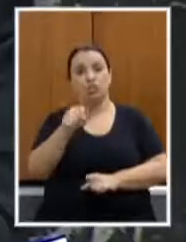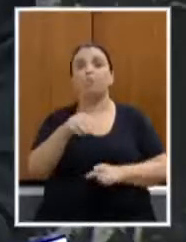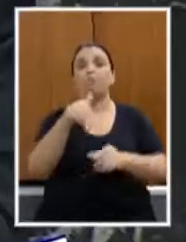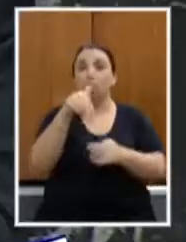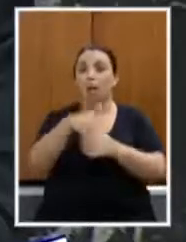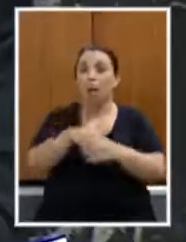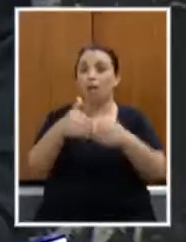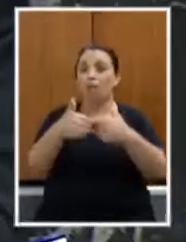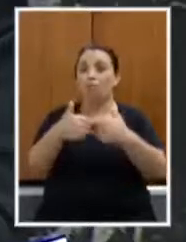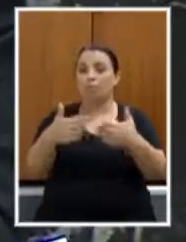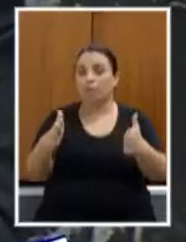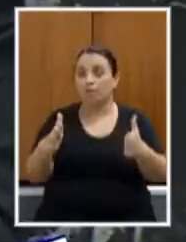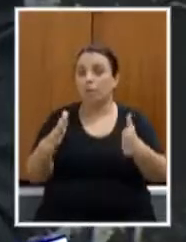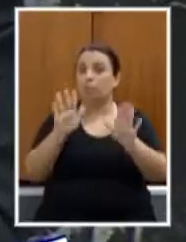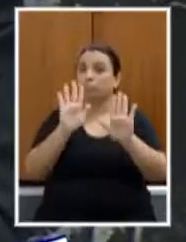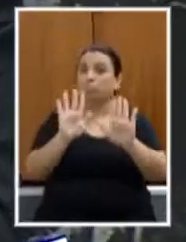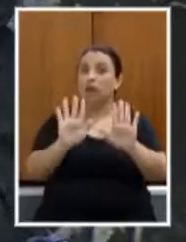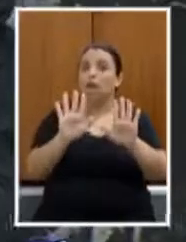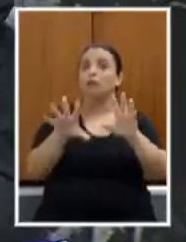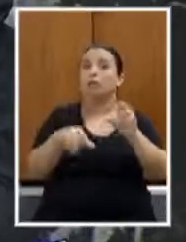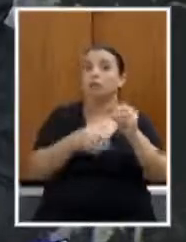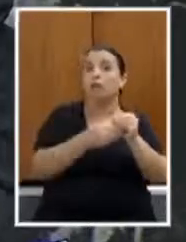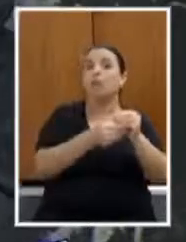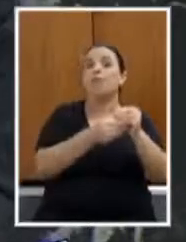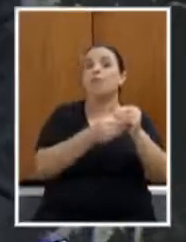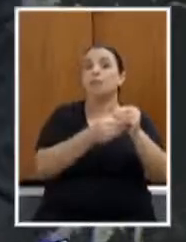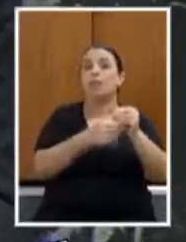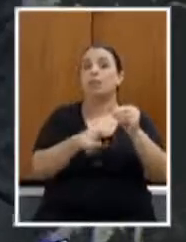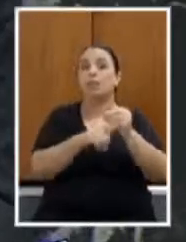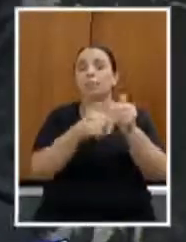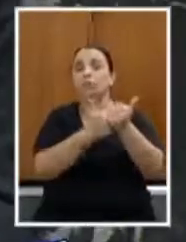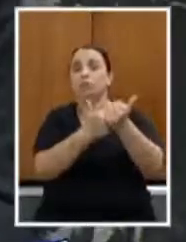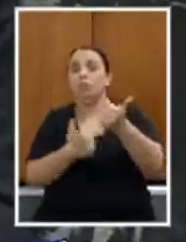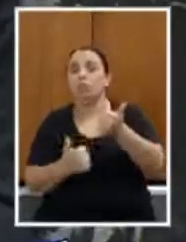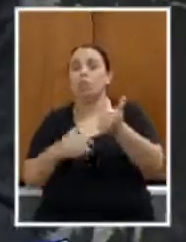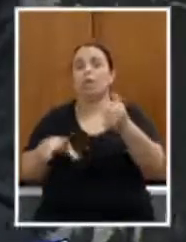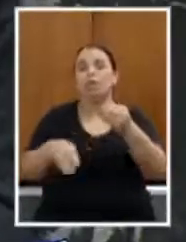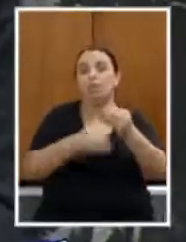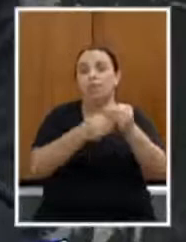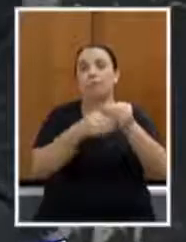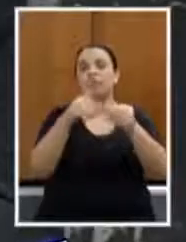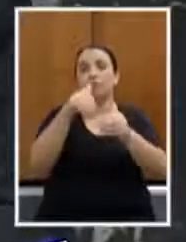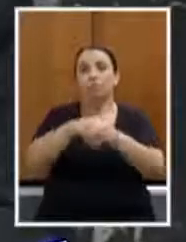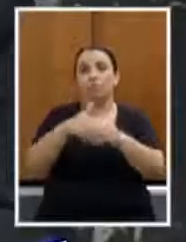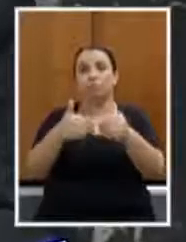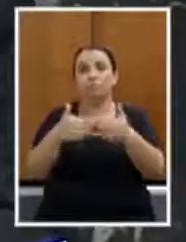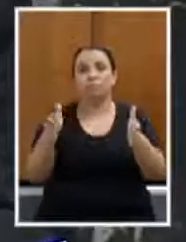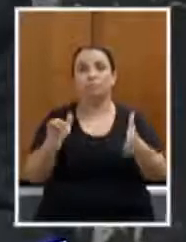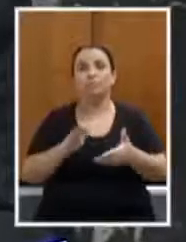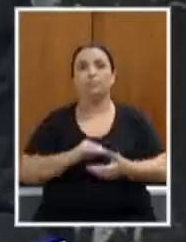projeto, salvo emendas e subemendas. Em votação.